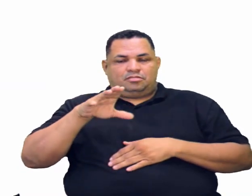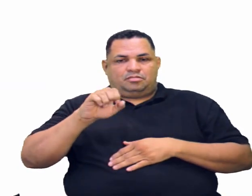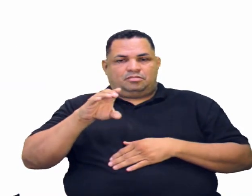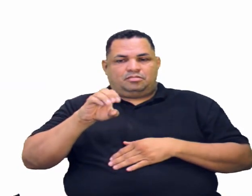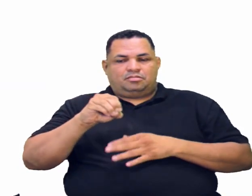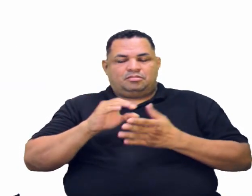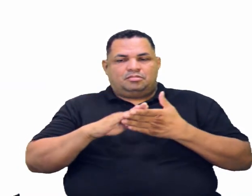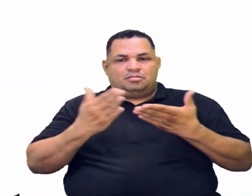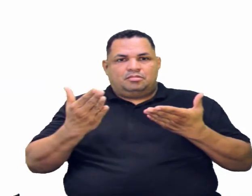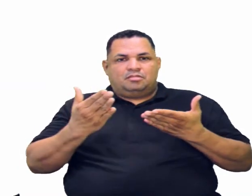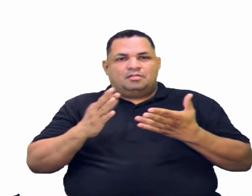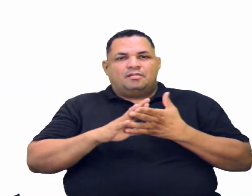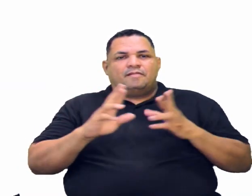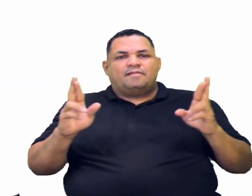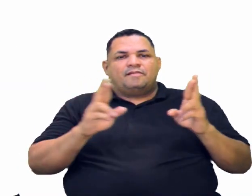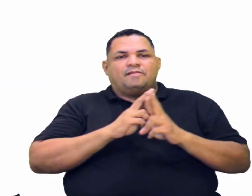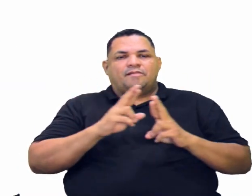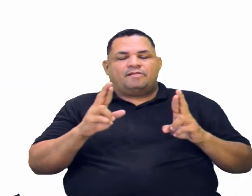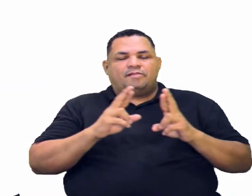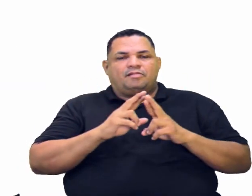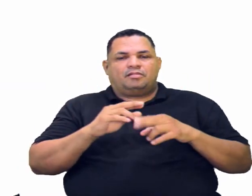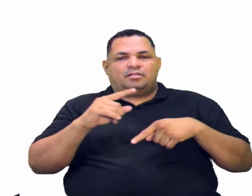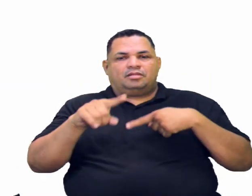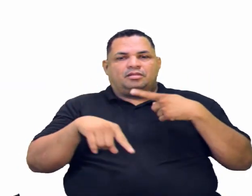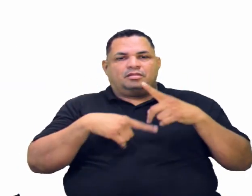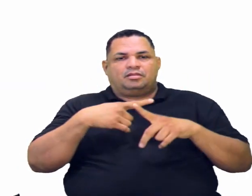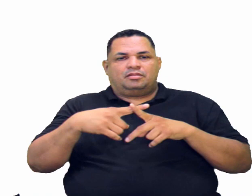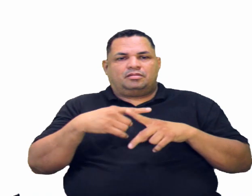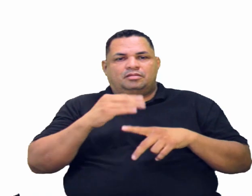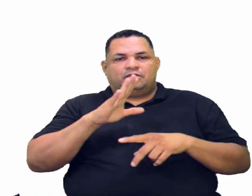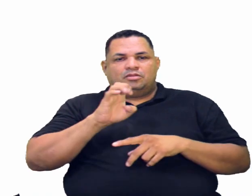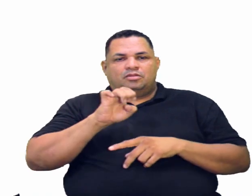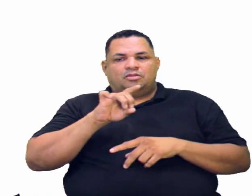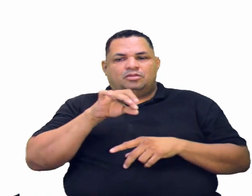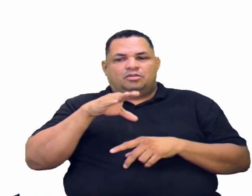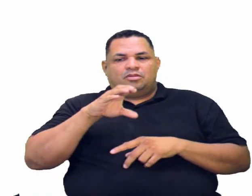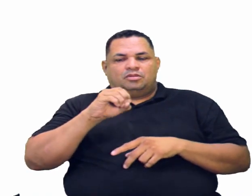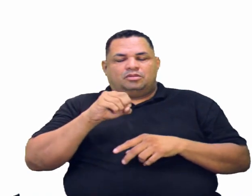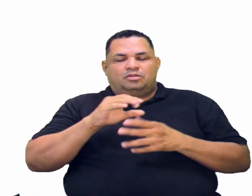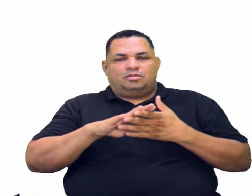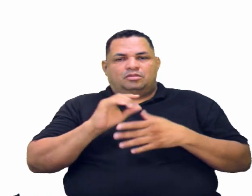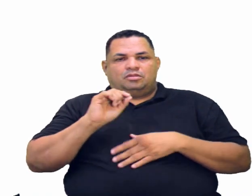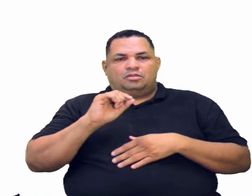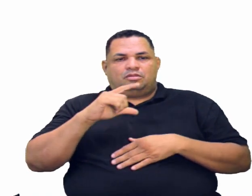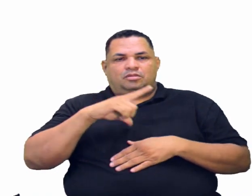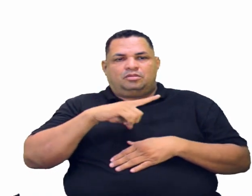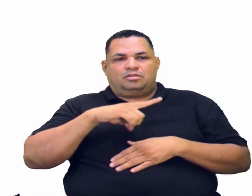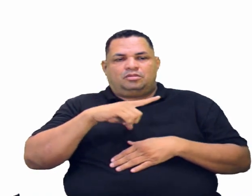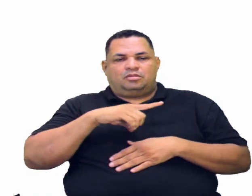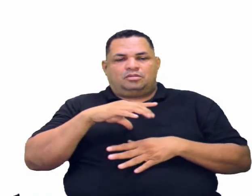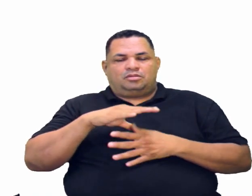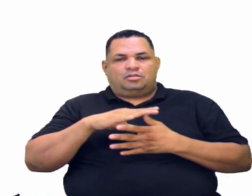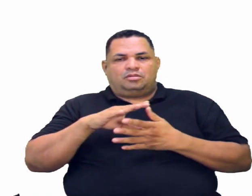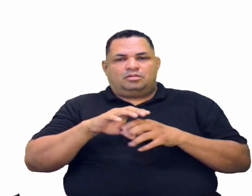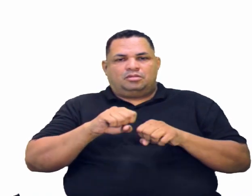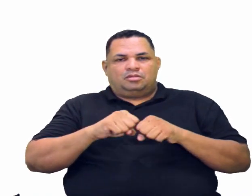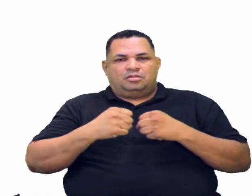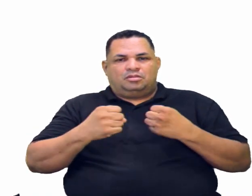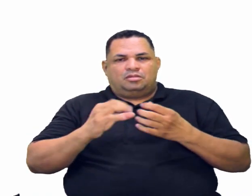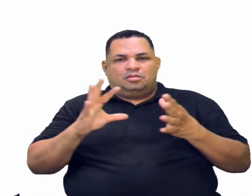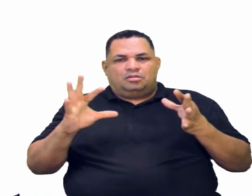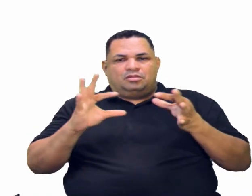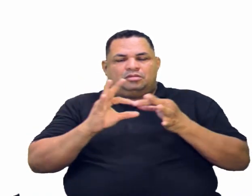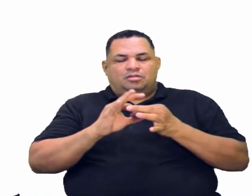Já nas reações do alceno com o ozônio, o que vai acontecer? Nós vamos ter a quebra aqui da